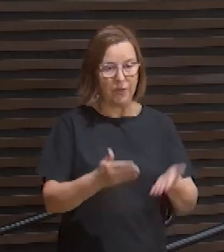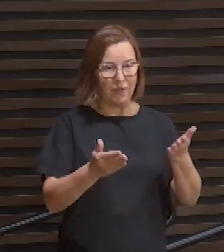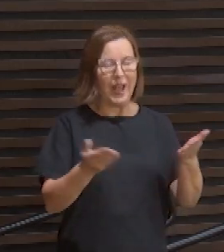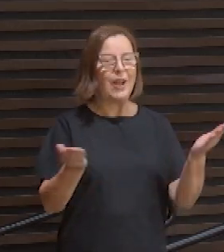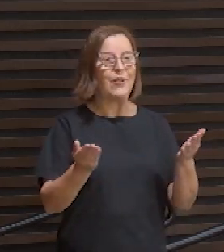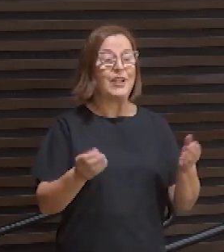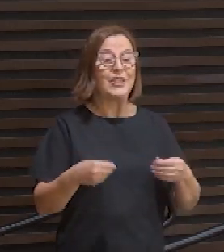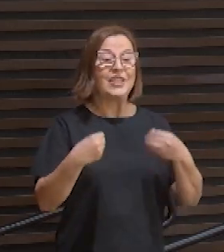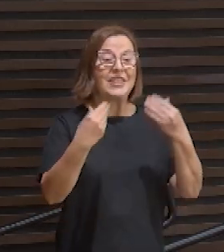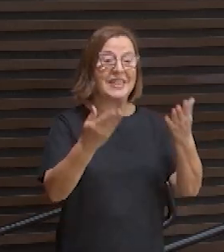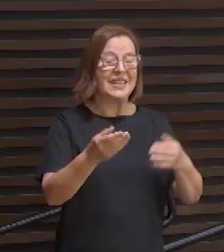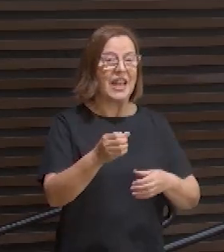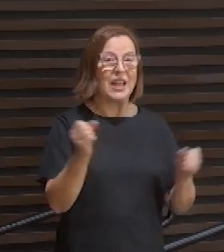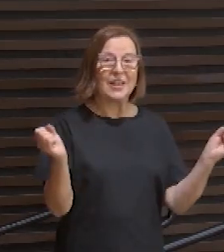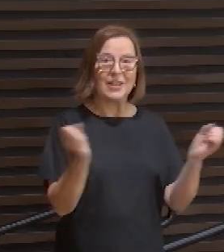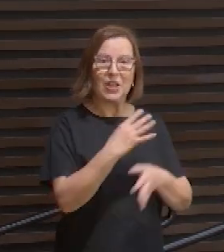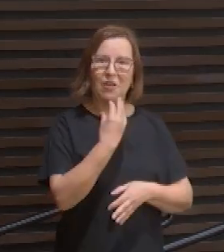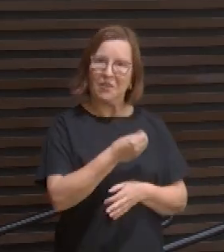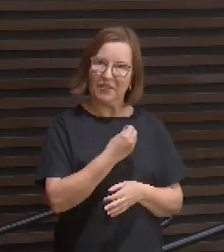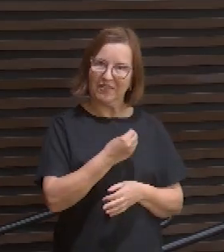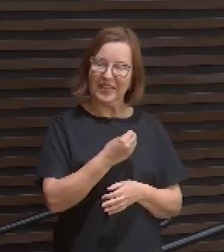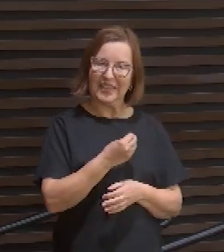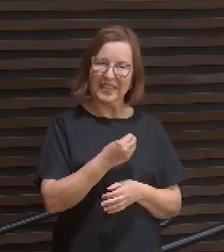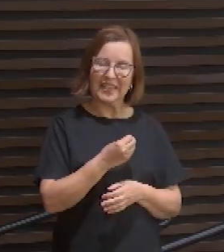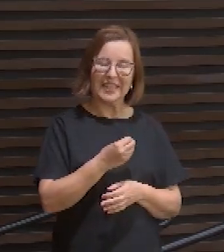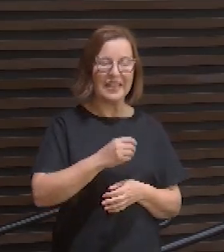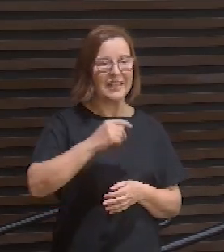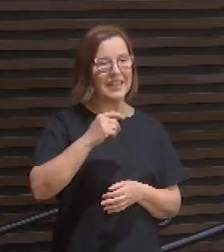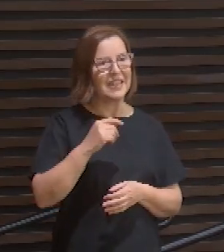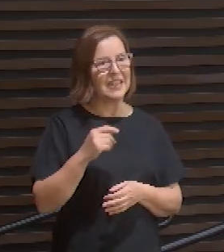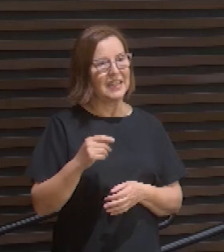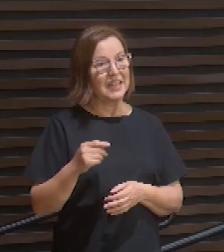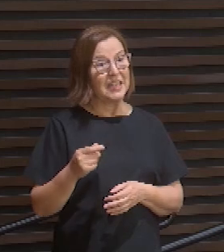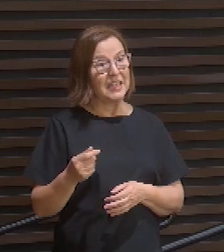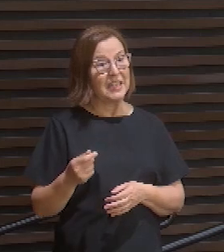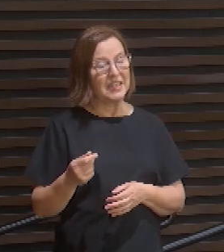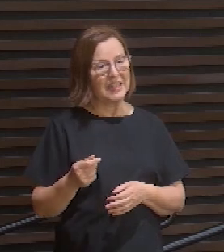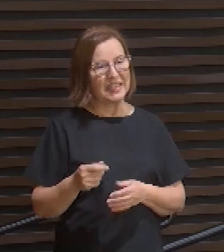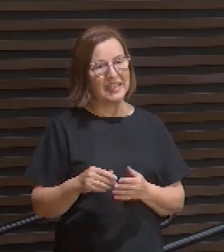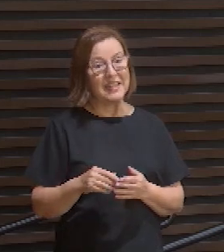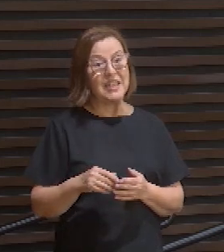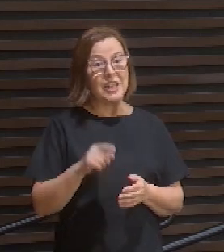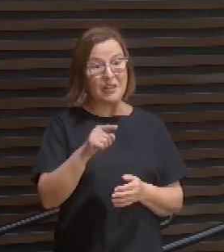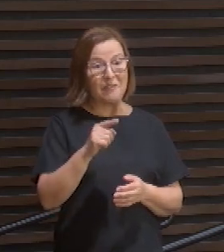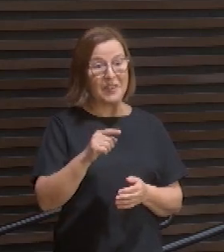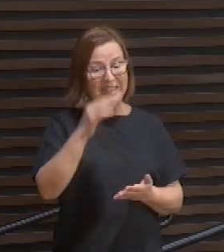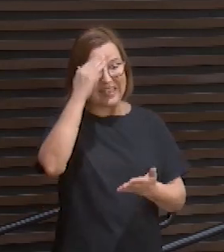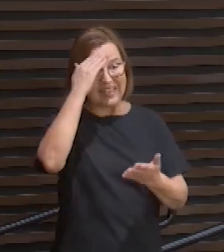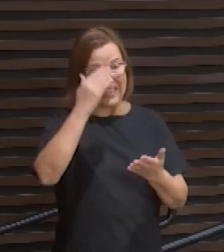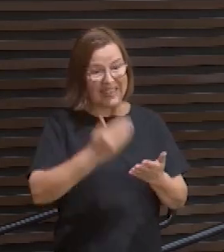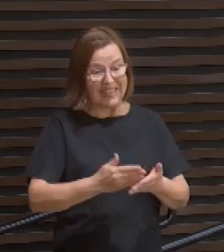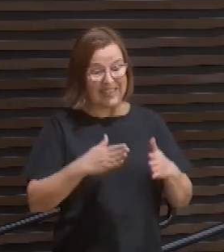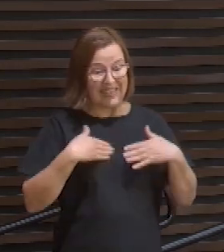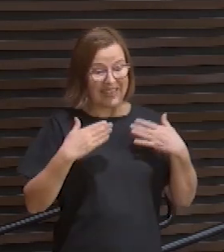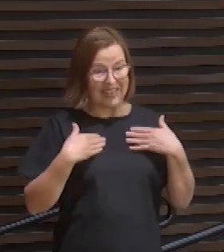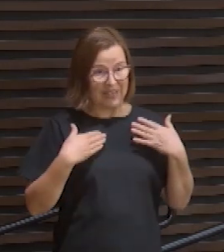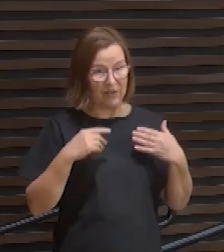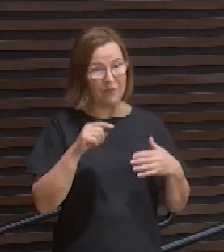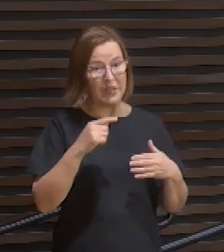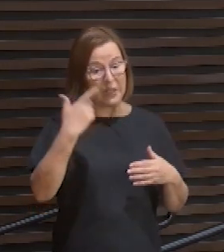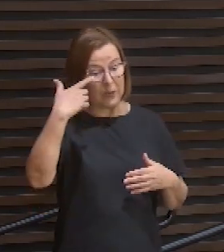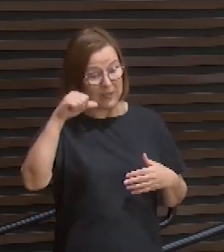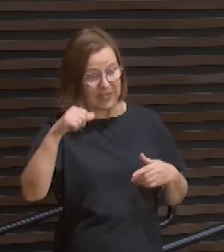que ainda vai vir no dia da ressurreição. E você, crendo nisso e se alegrando nisso, você consegue viver nesse mundo que é tão